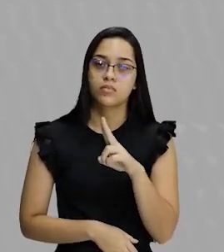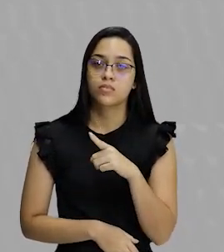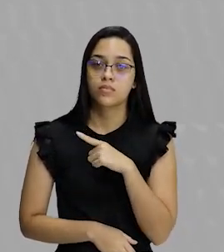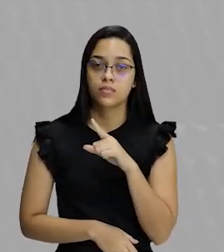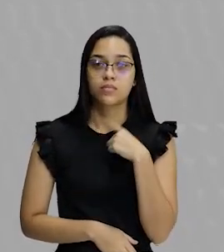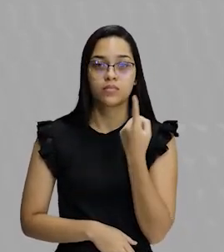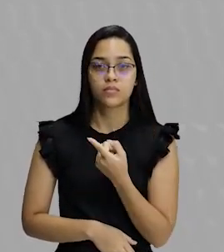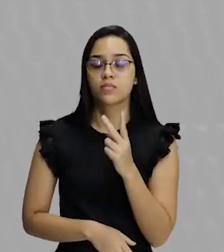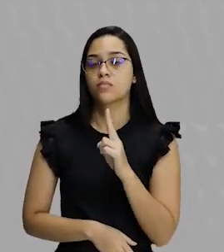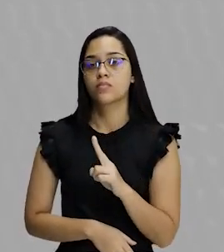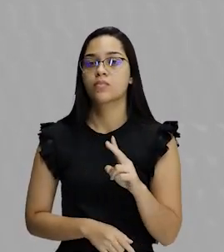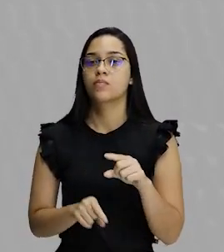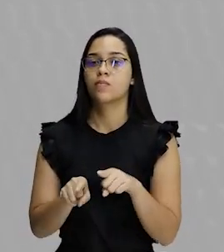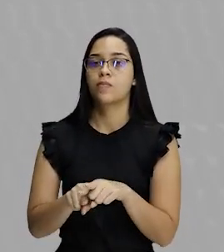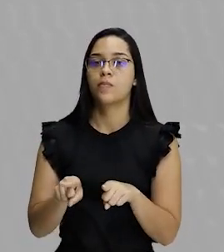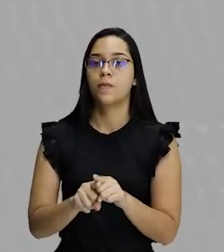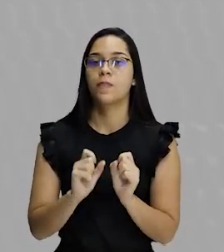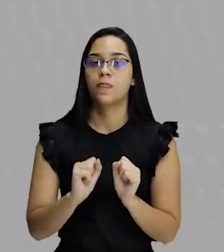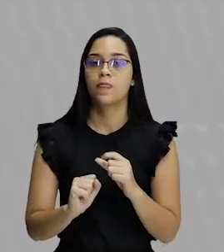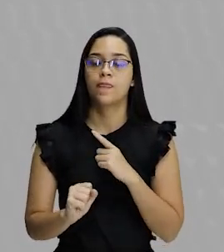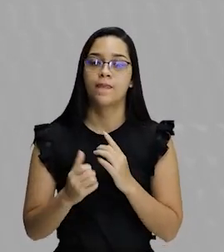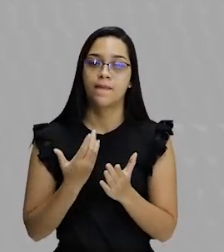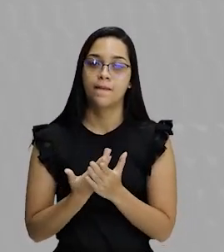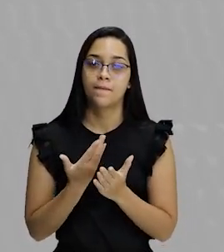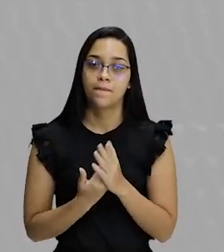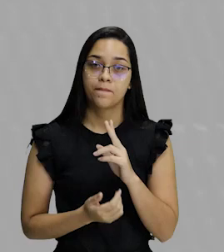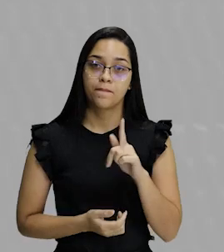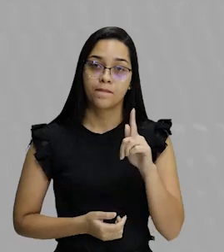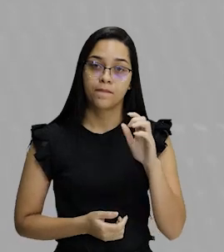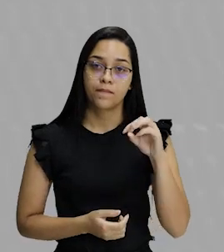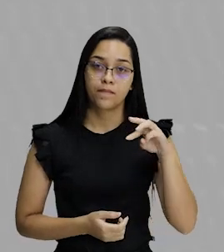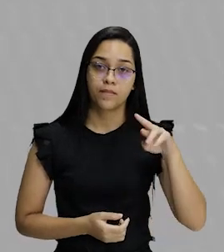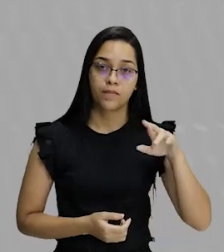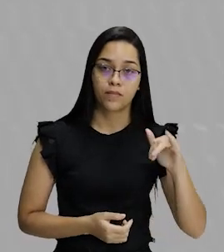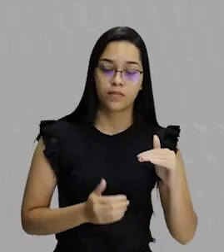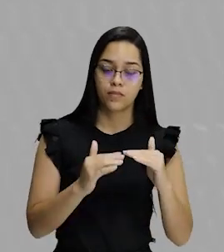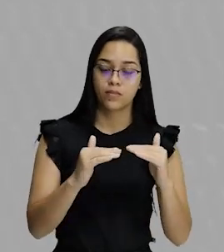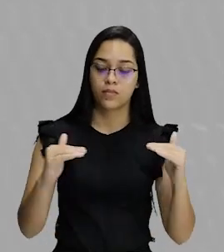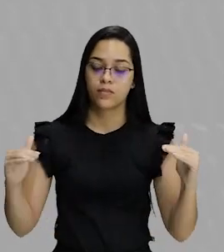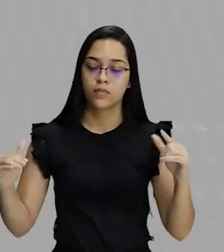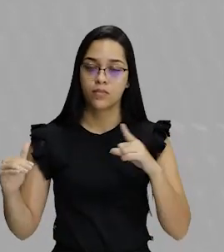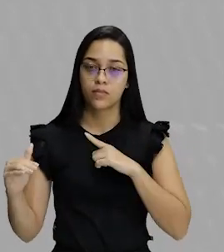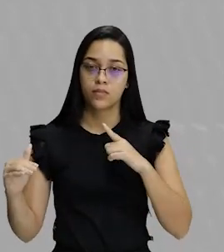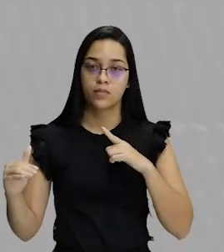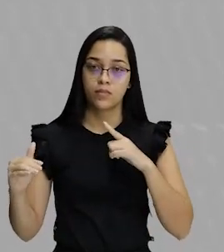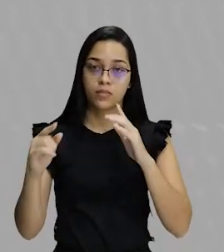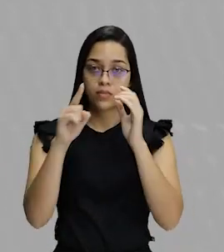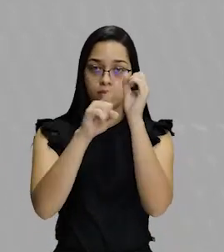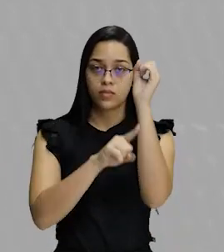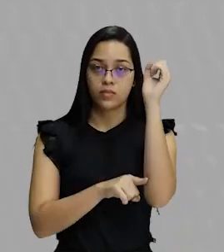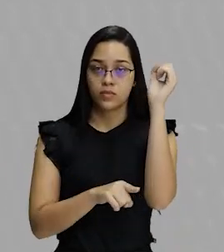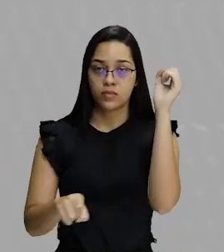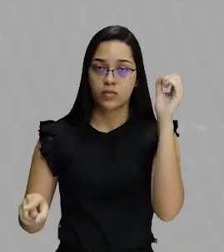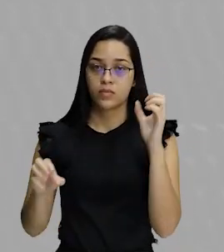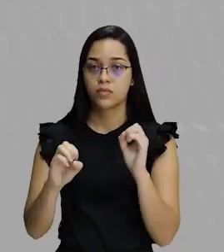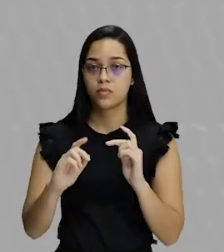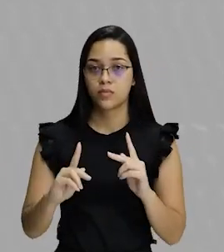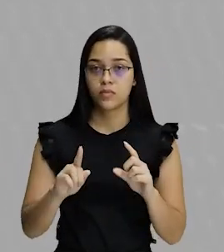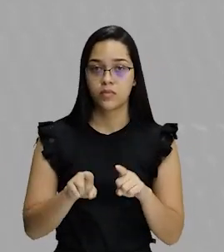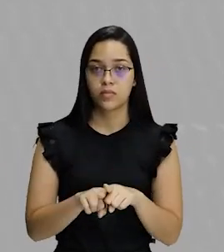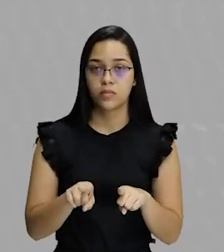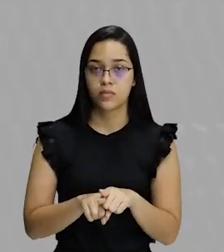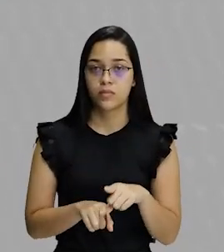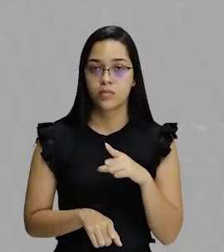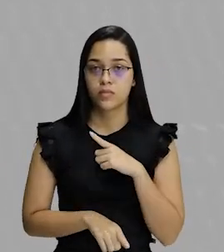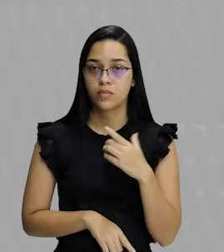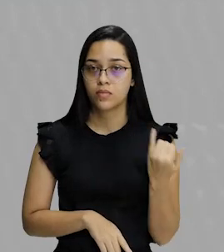a gente usa para estudar a geometria, que é o plano analítica, que é o plano cartesiano. Tá? E